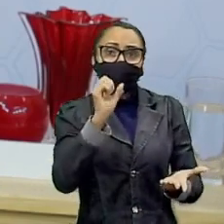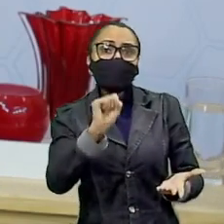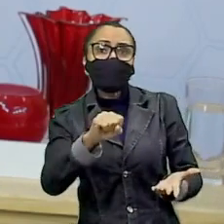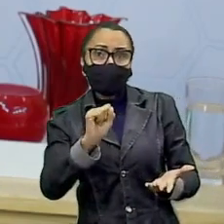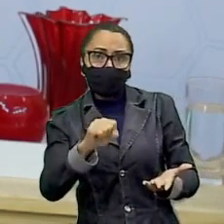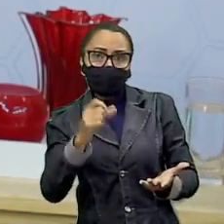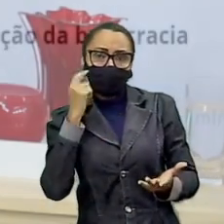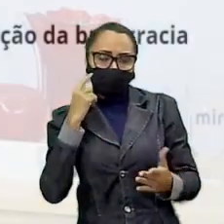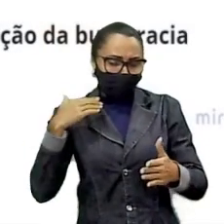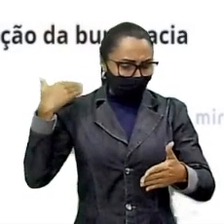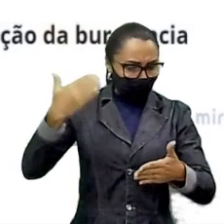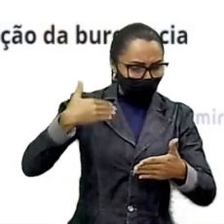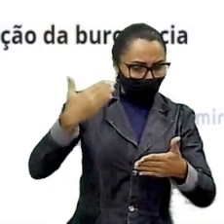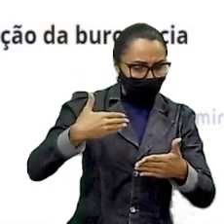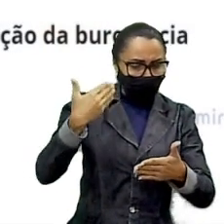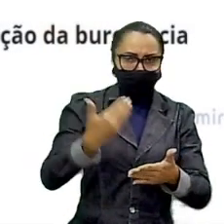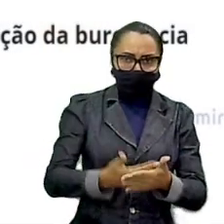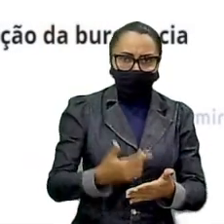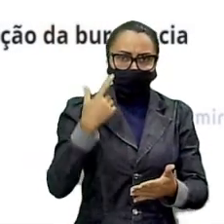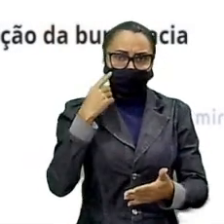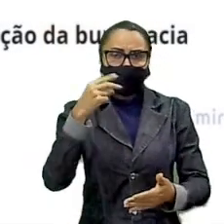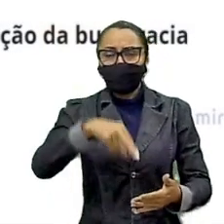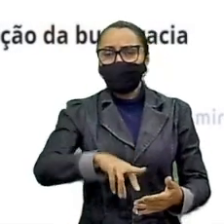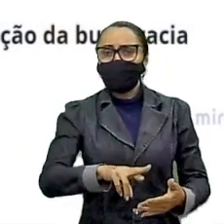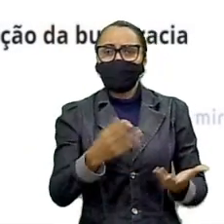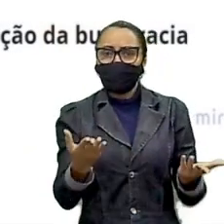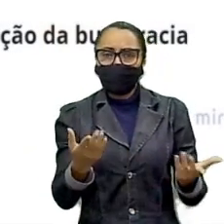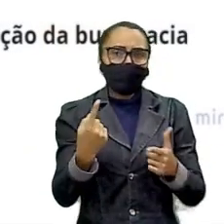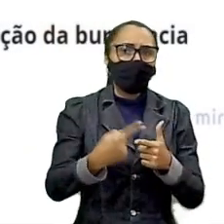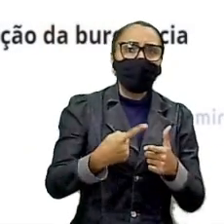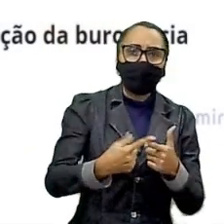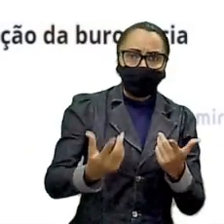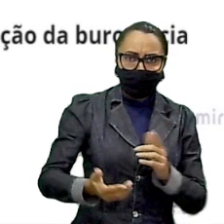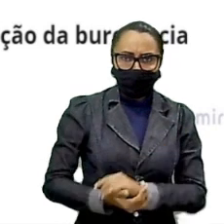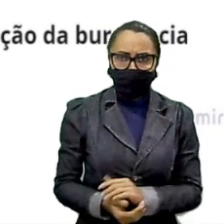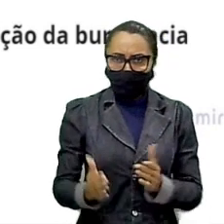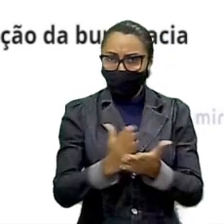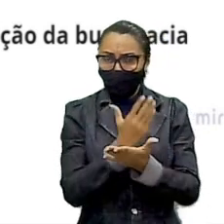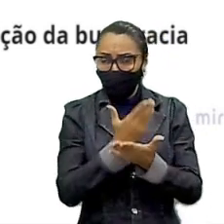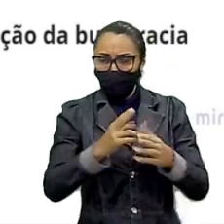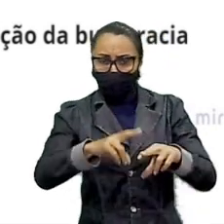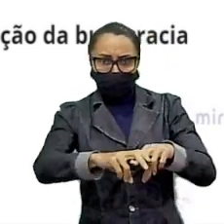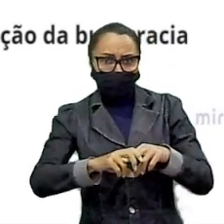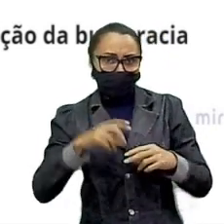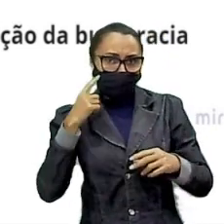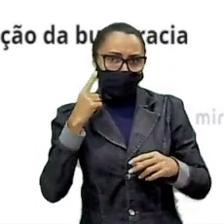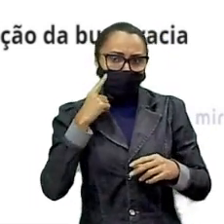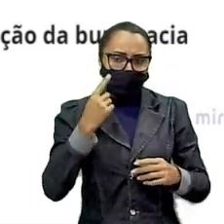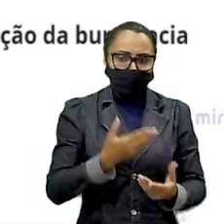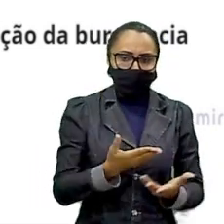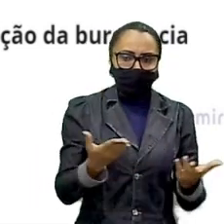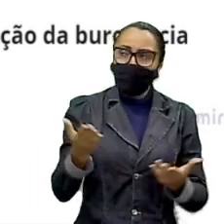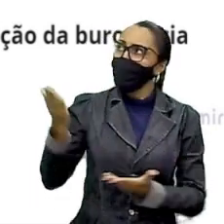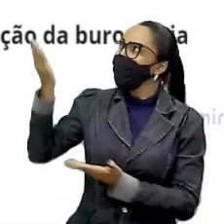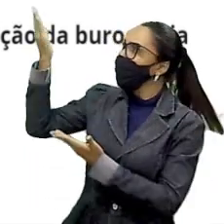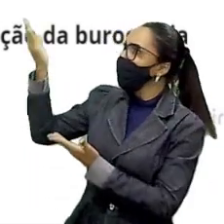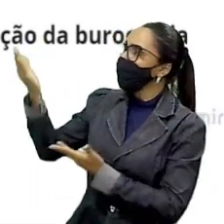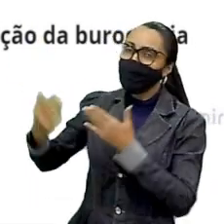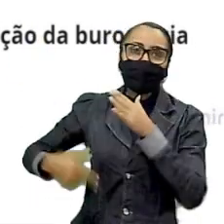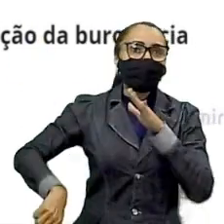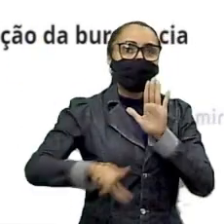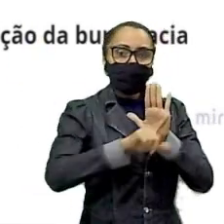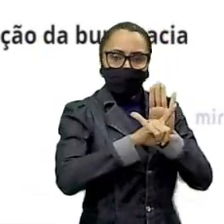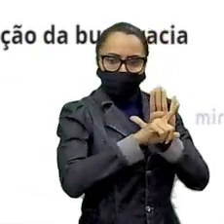importante atualizar essas NRs. Então, alguns motivos principais, né? A legislação